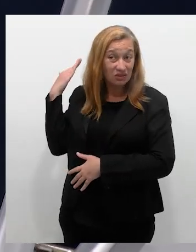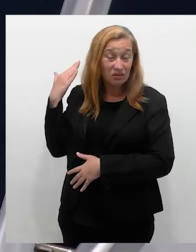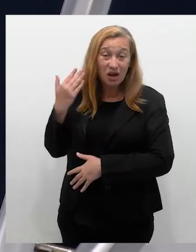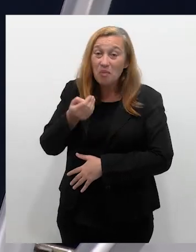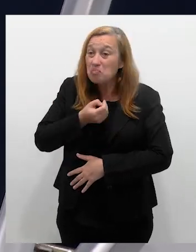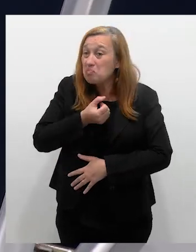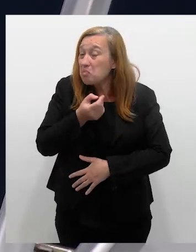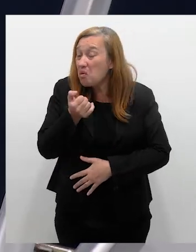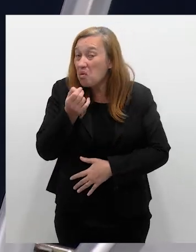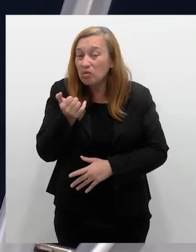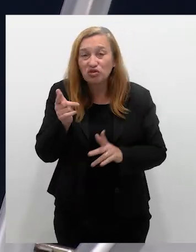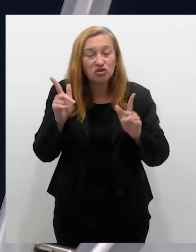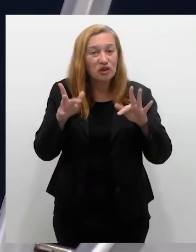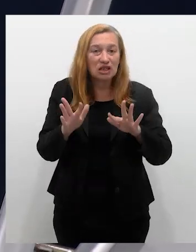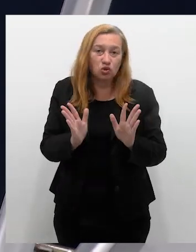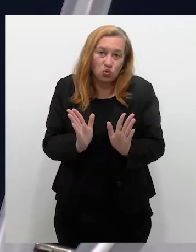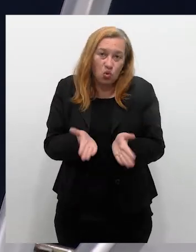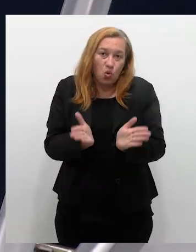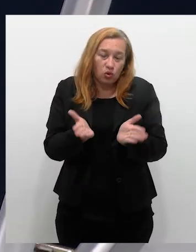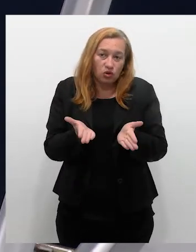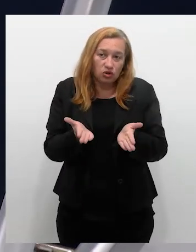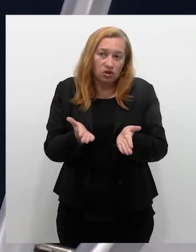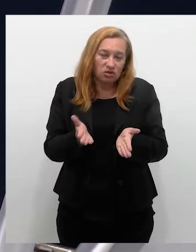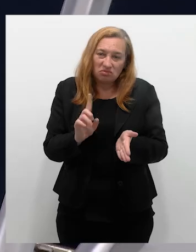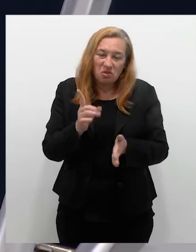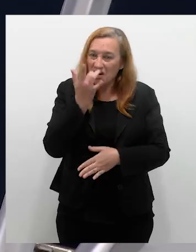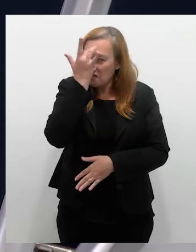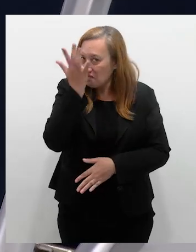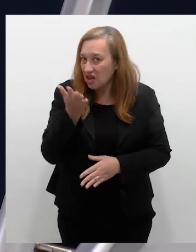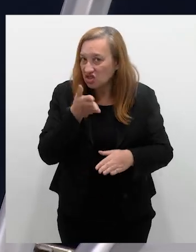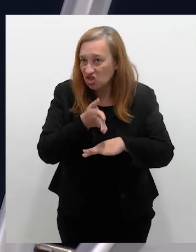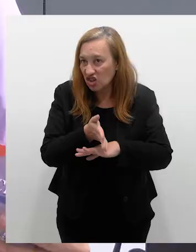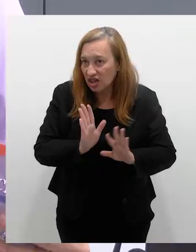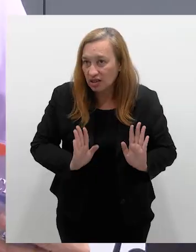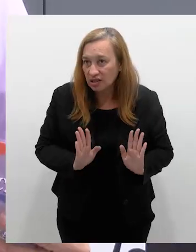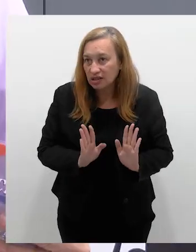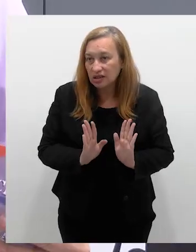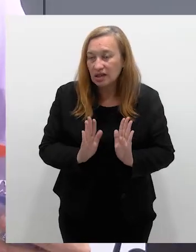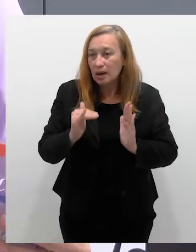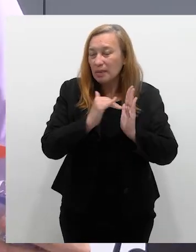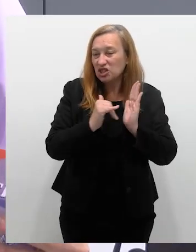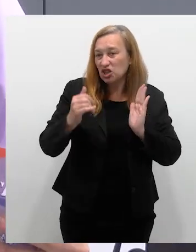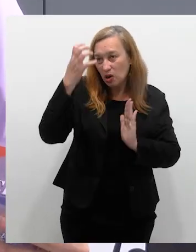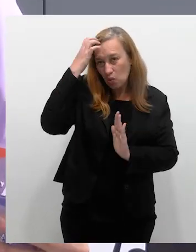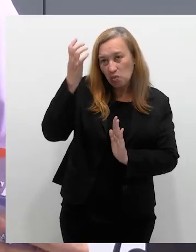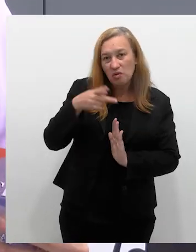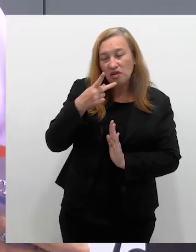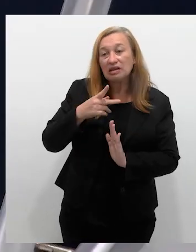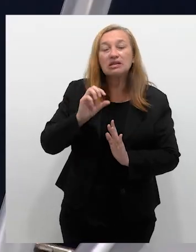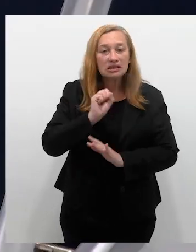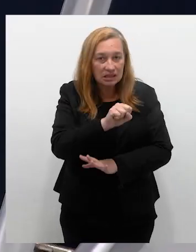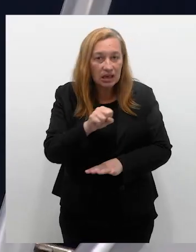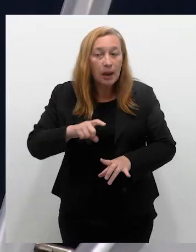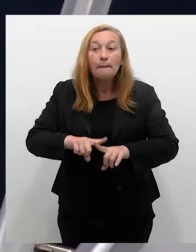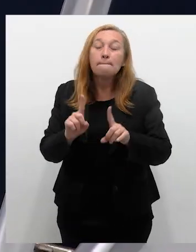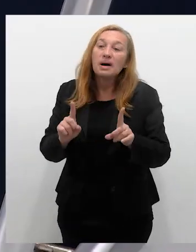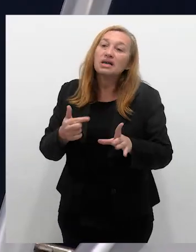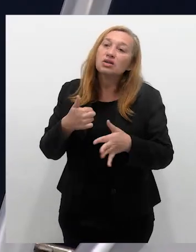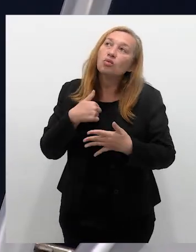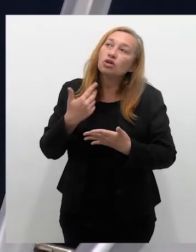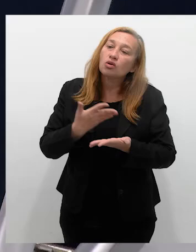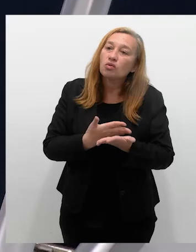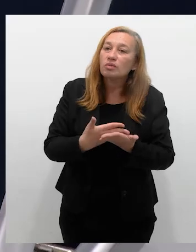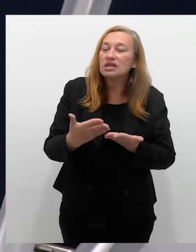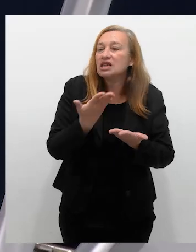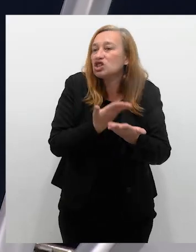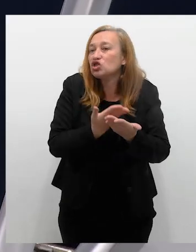era já diferente, não era tão fácil de chegar a informação. Eu digo isso para tirar a culpa também, né? Sim. Então,